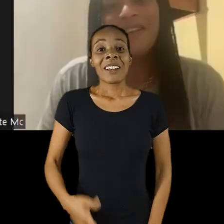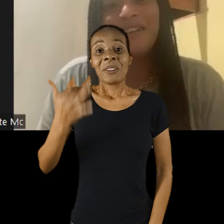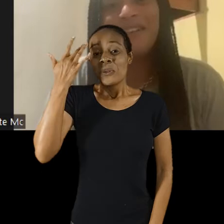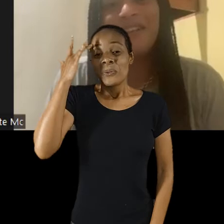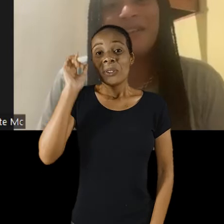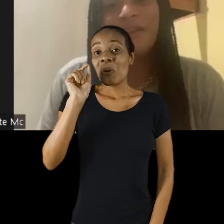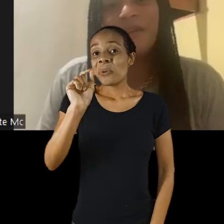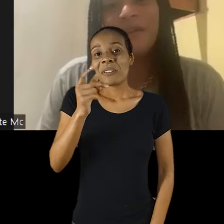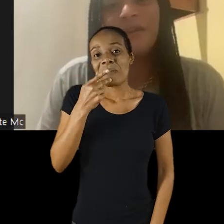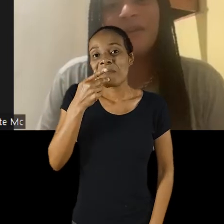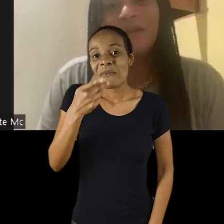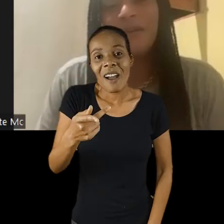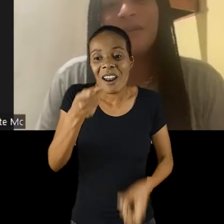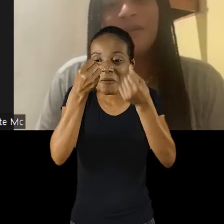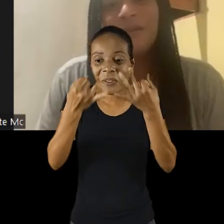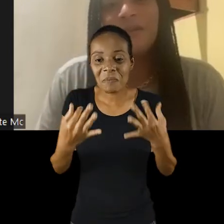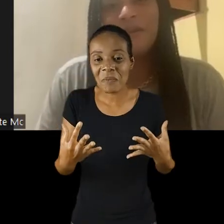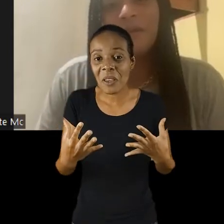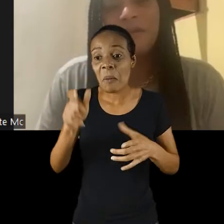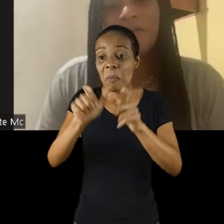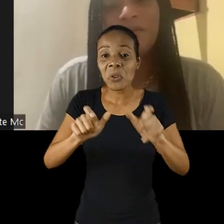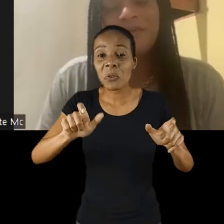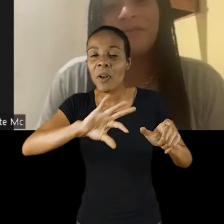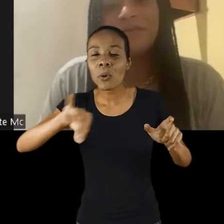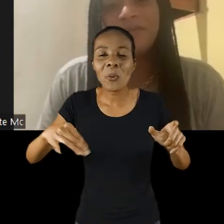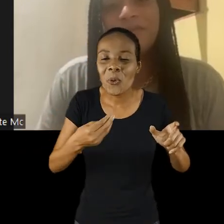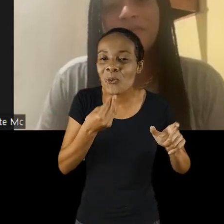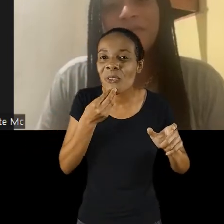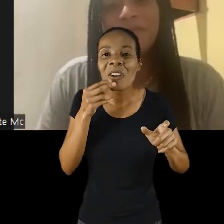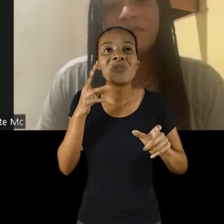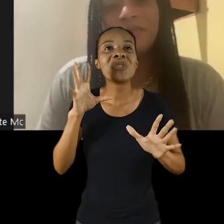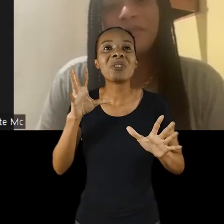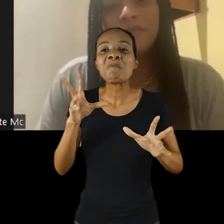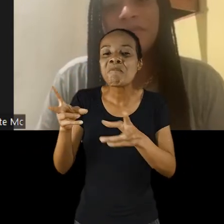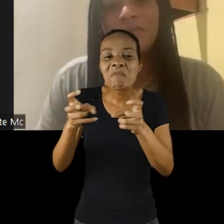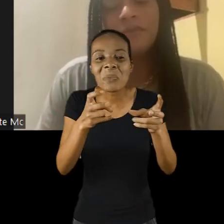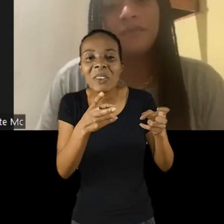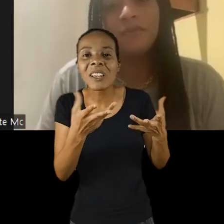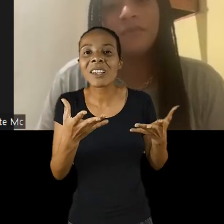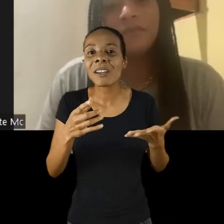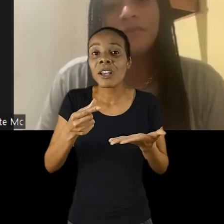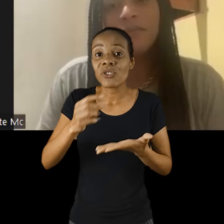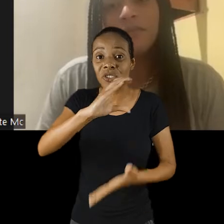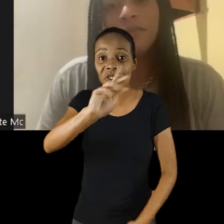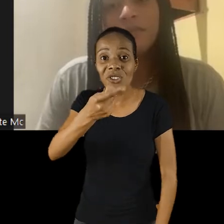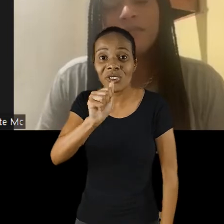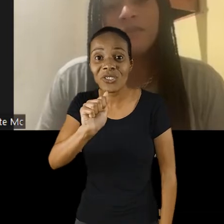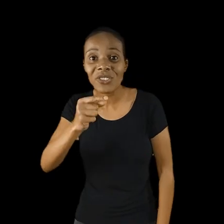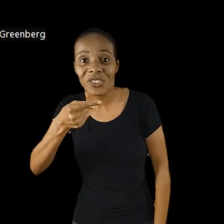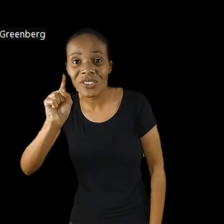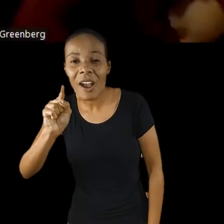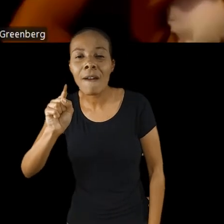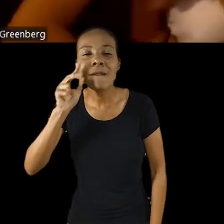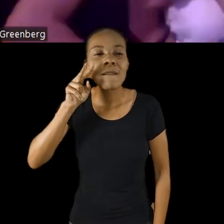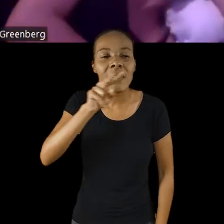aqui, quem vai poder ter a oportunidade de ouvir, de ver esse chá, assim, vai ficar tão emocionado quanto a